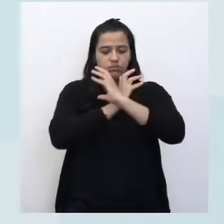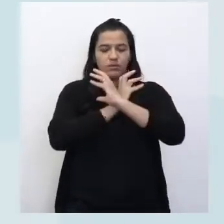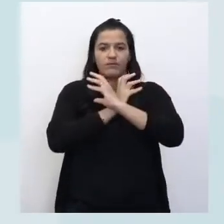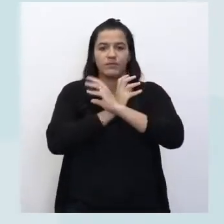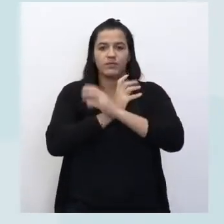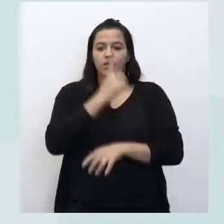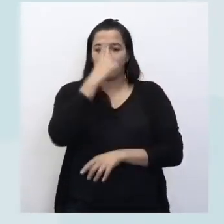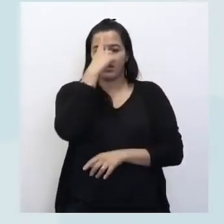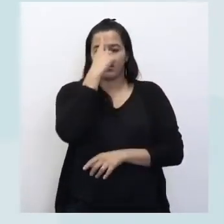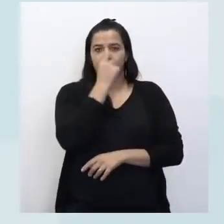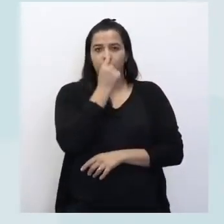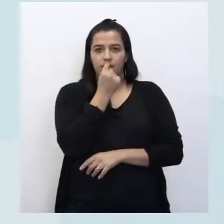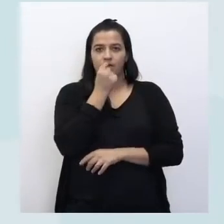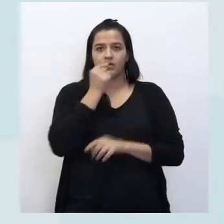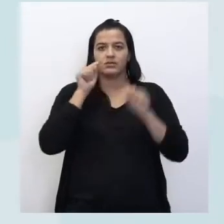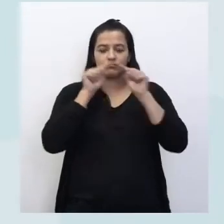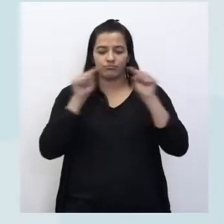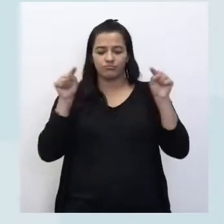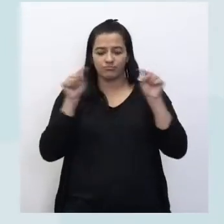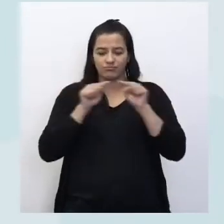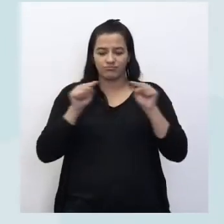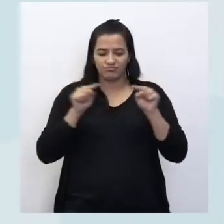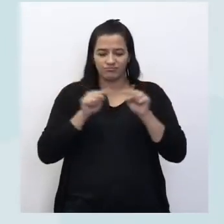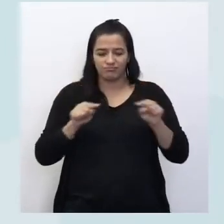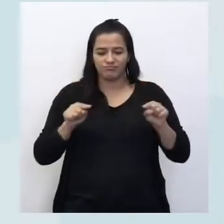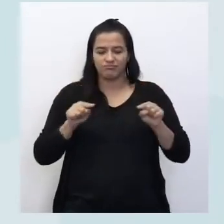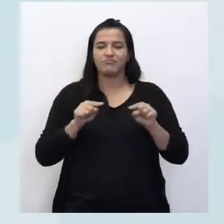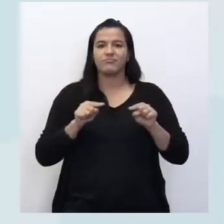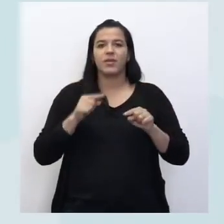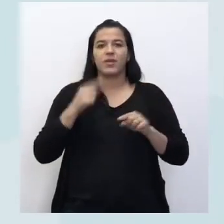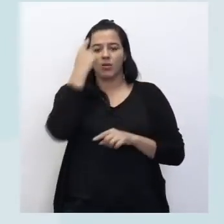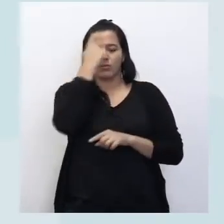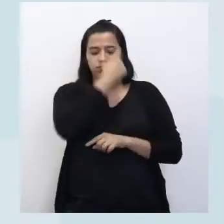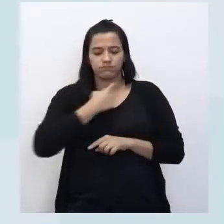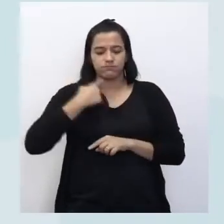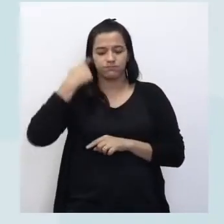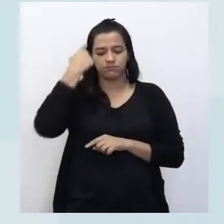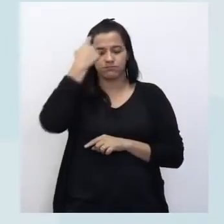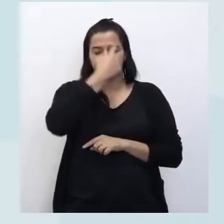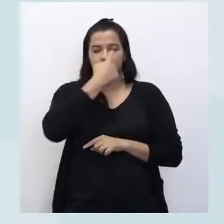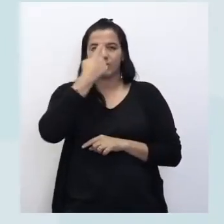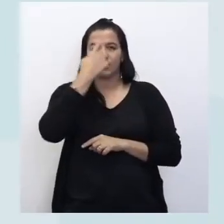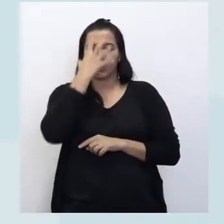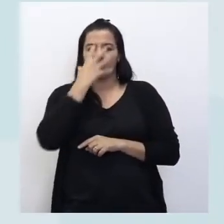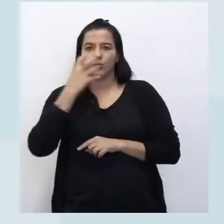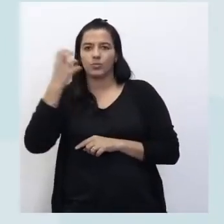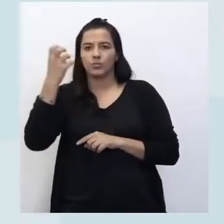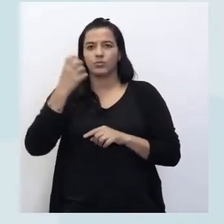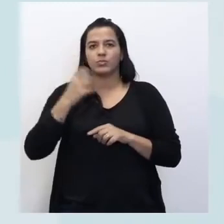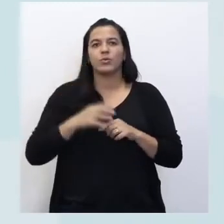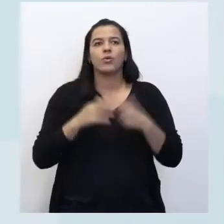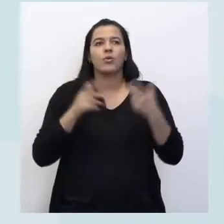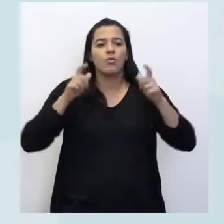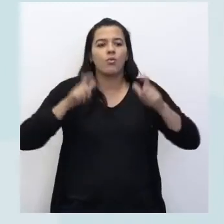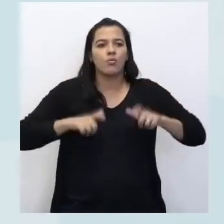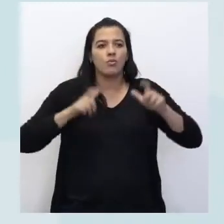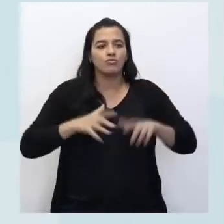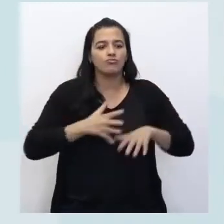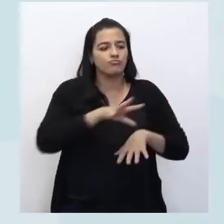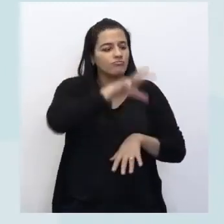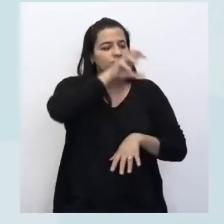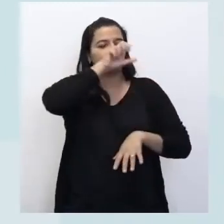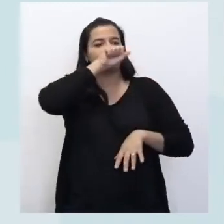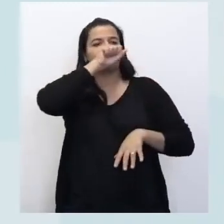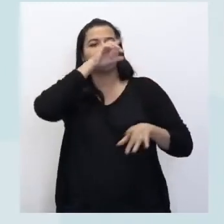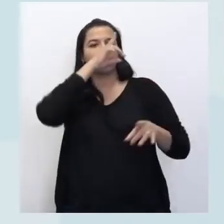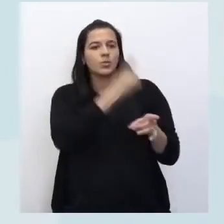e correções audazes, expressão aquilina e feiticeira, onde os olfatos